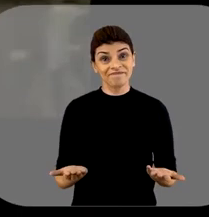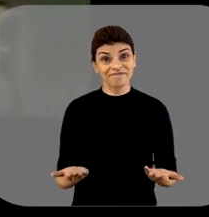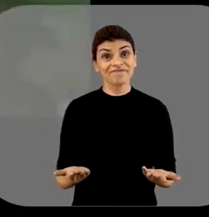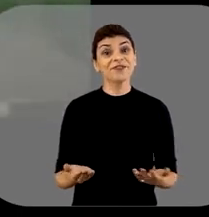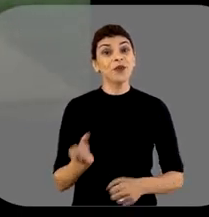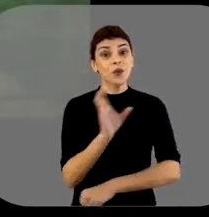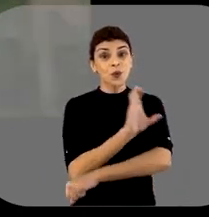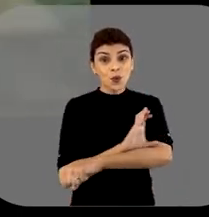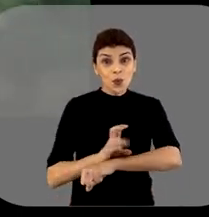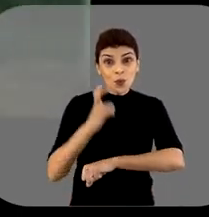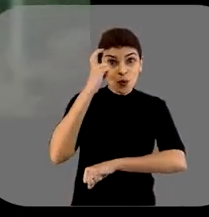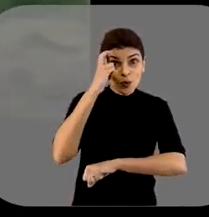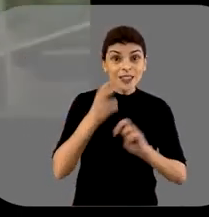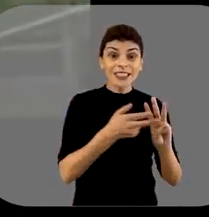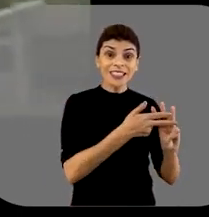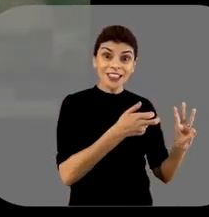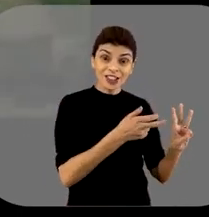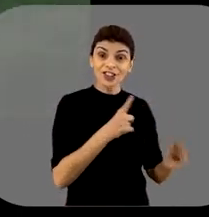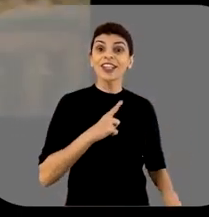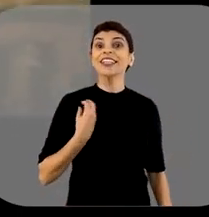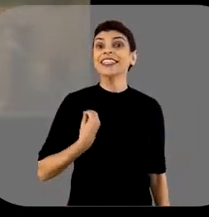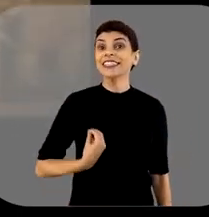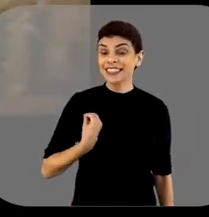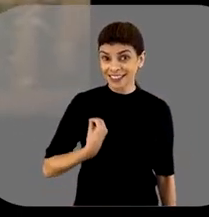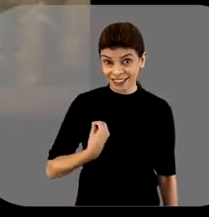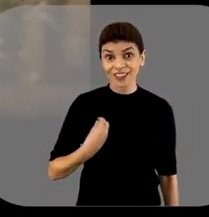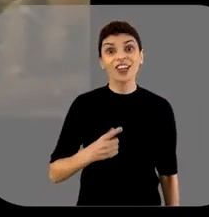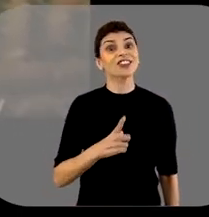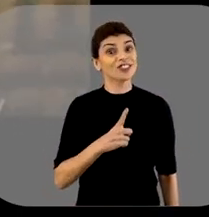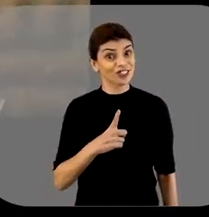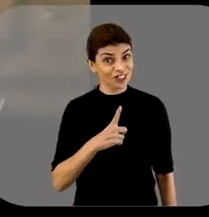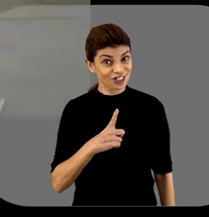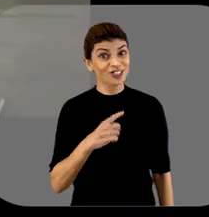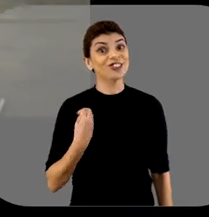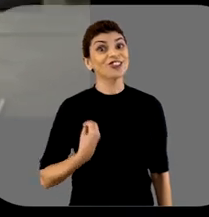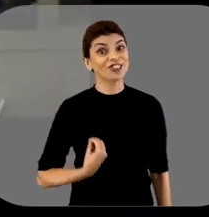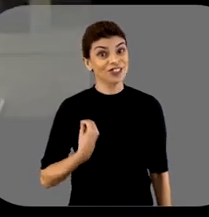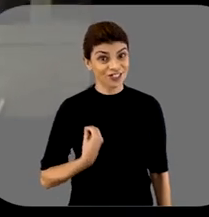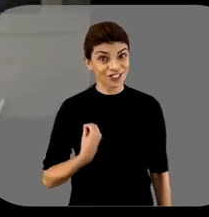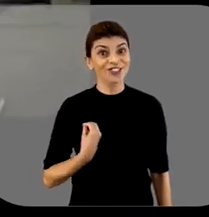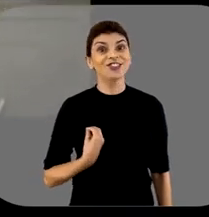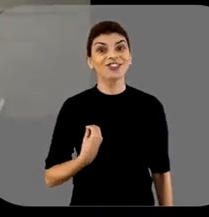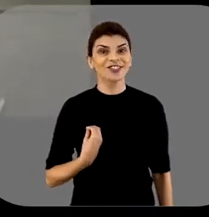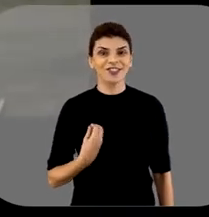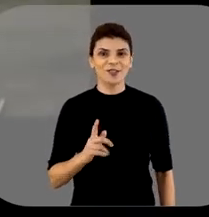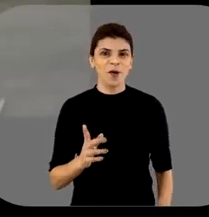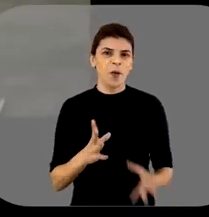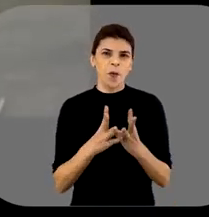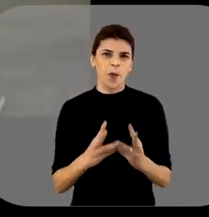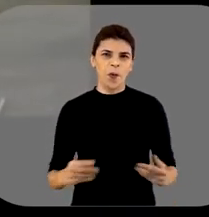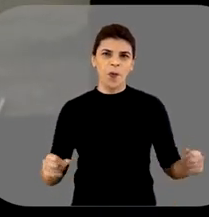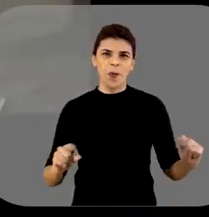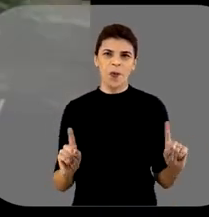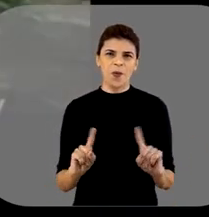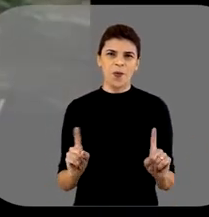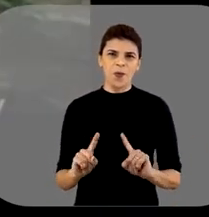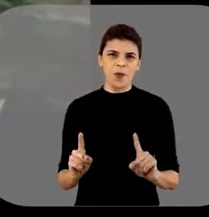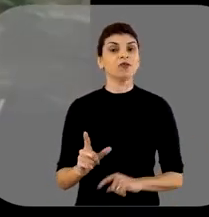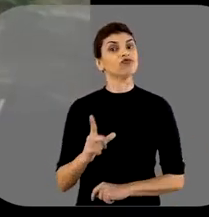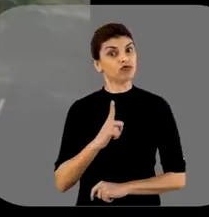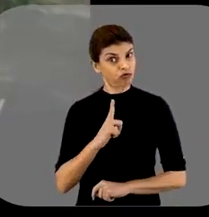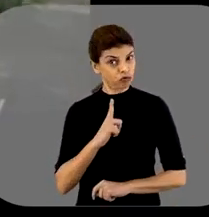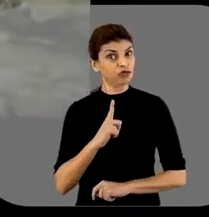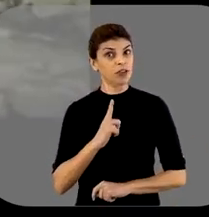Existe ainda a cultura indígena Waiwai. Existe ainda, né? Não perde nada.